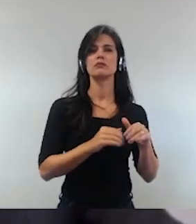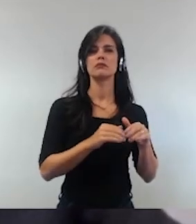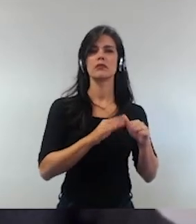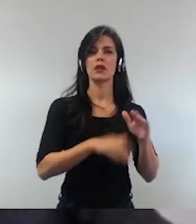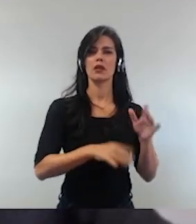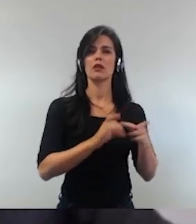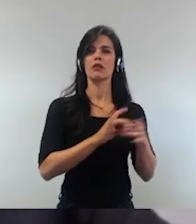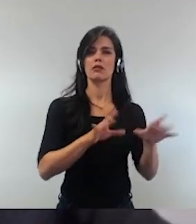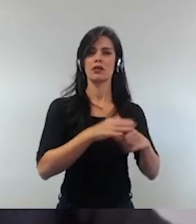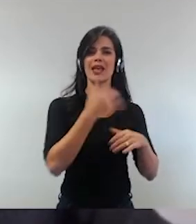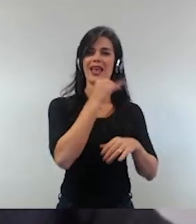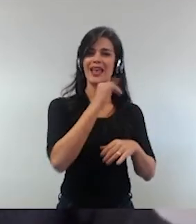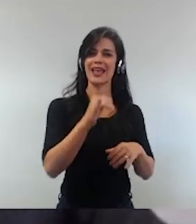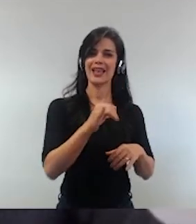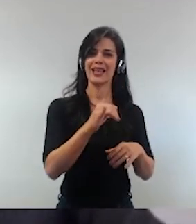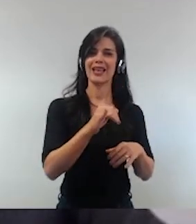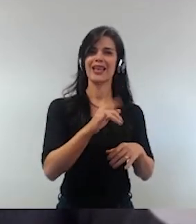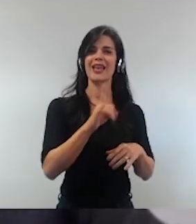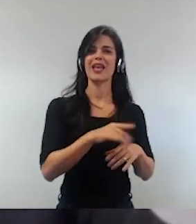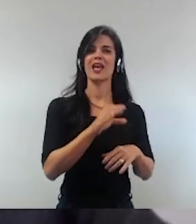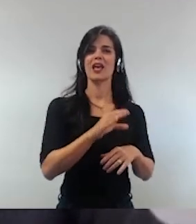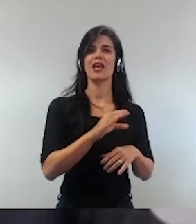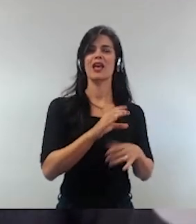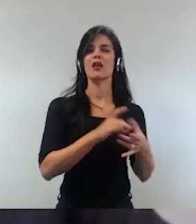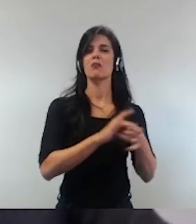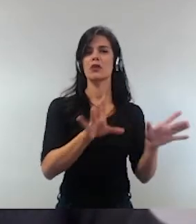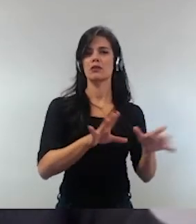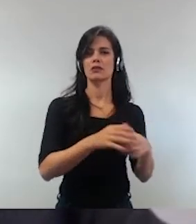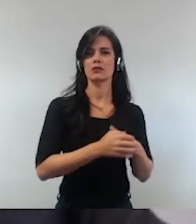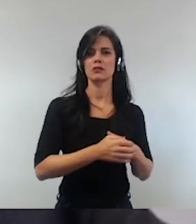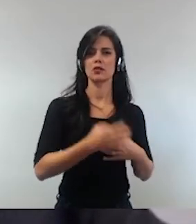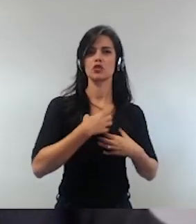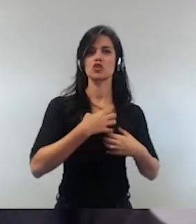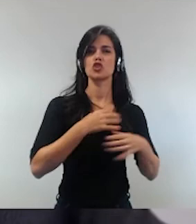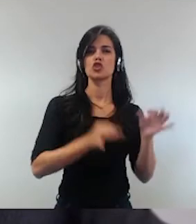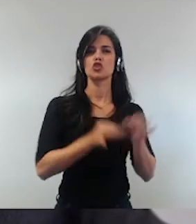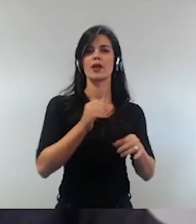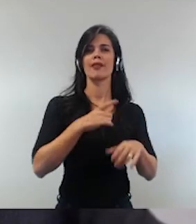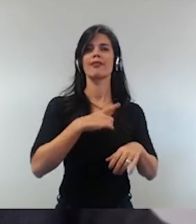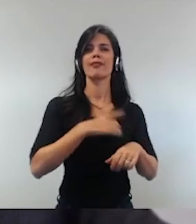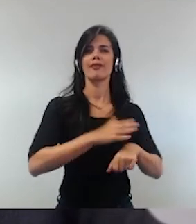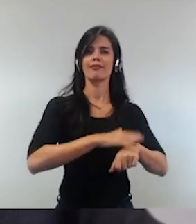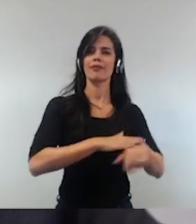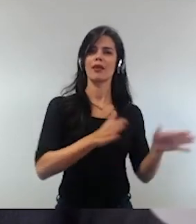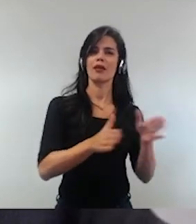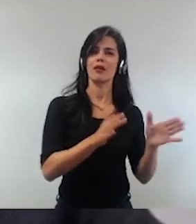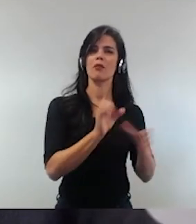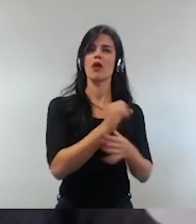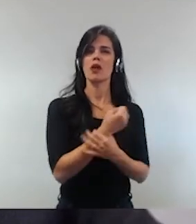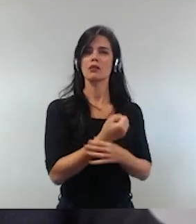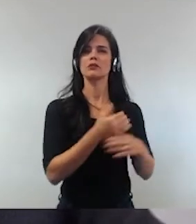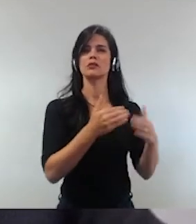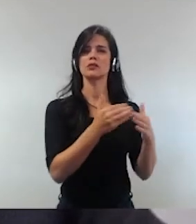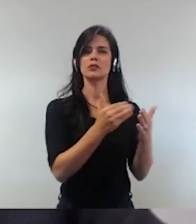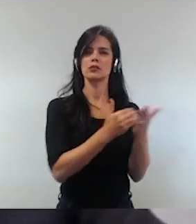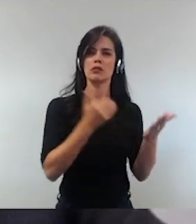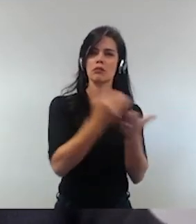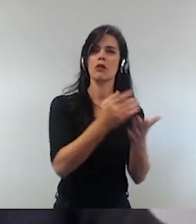também do setor elétrico ela parece uma concessão, né? A natureza jurídica. Ela tem prazo, tem termo, tem garantias, tem